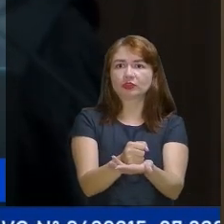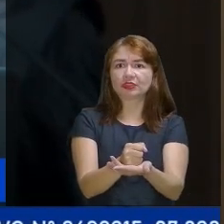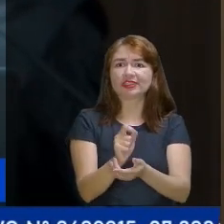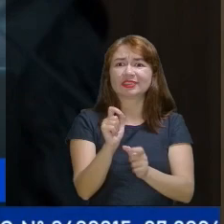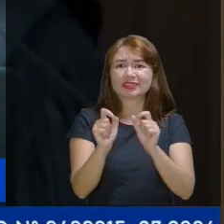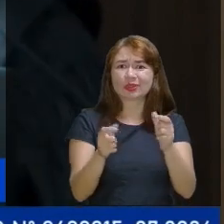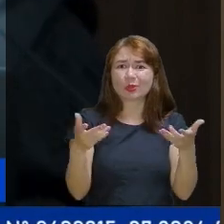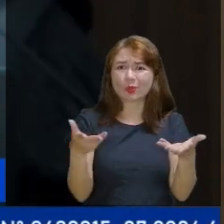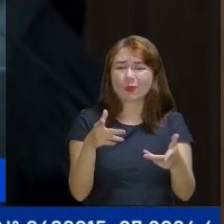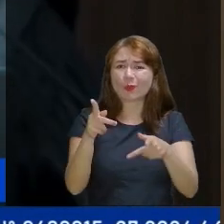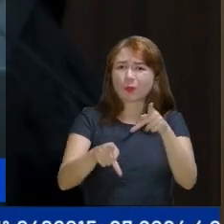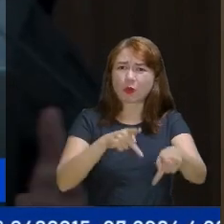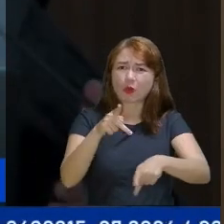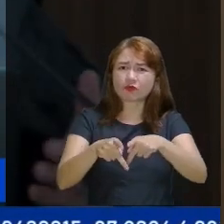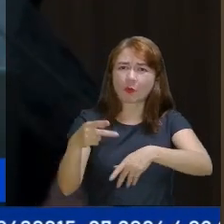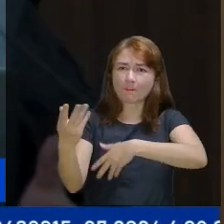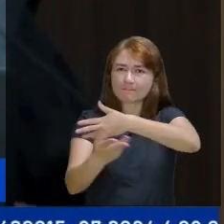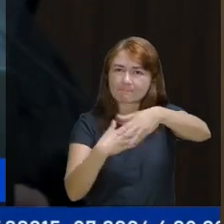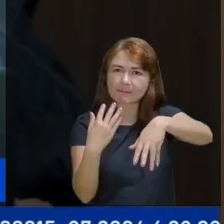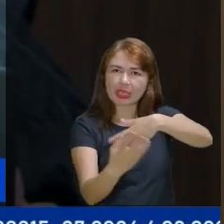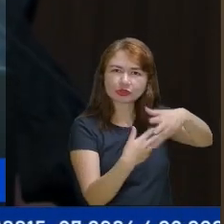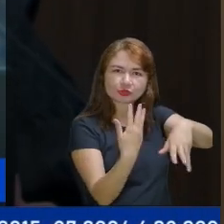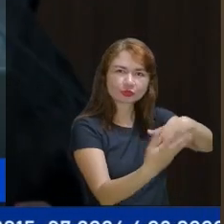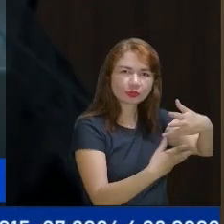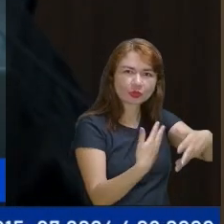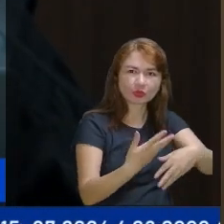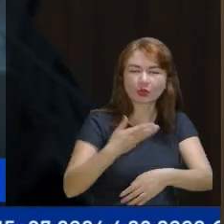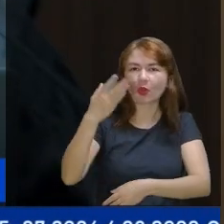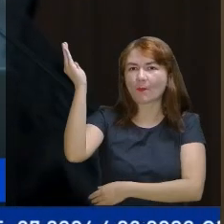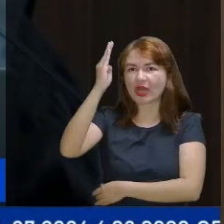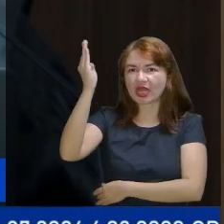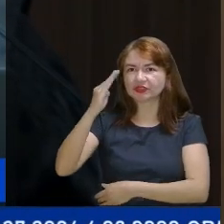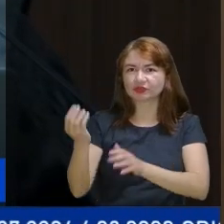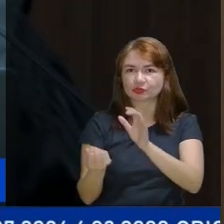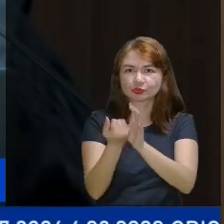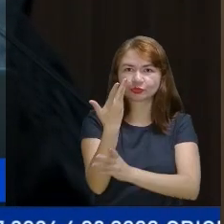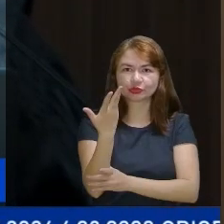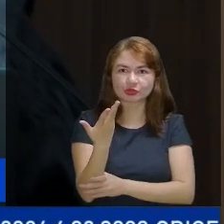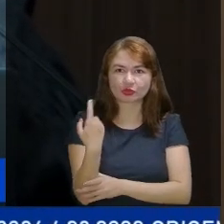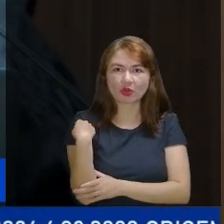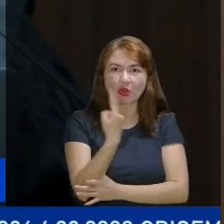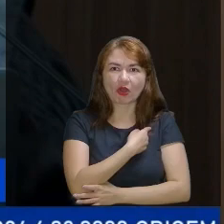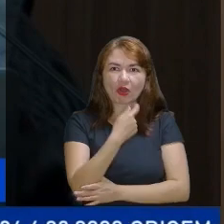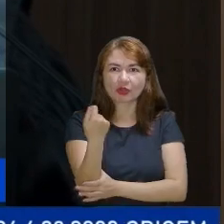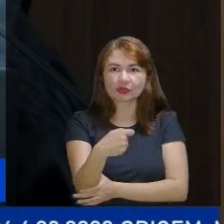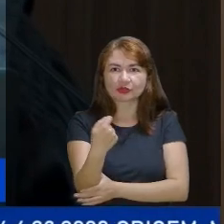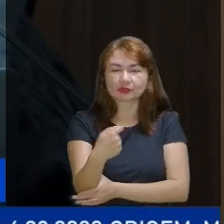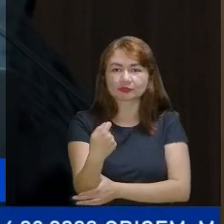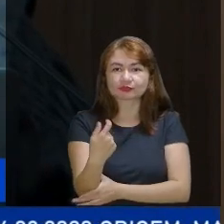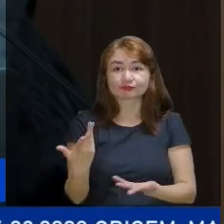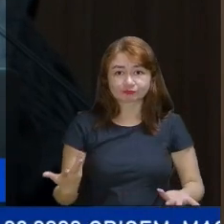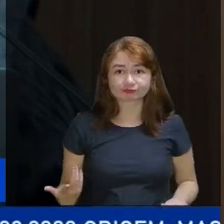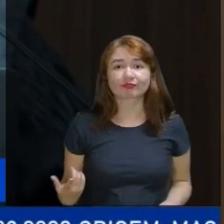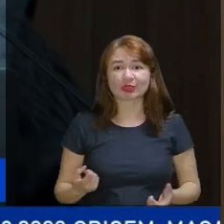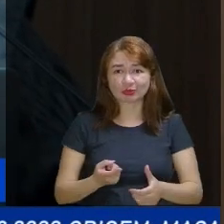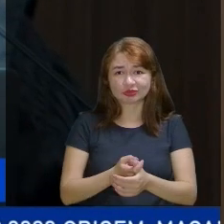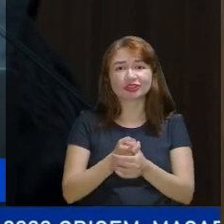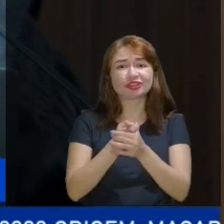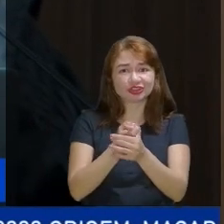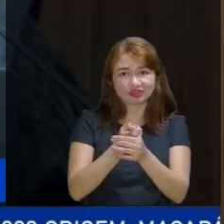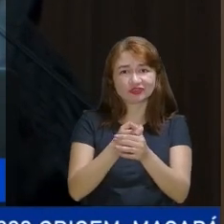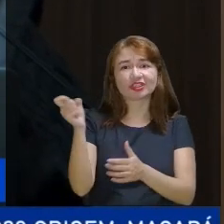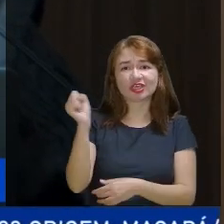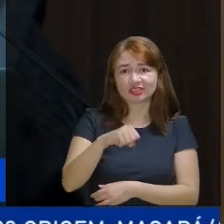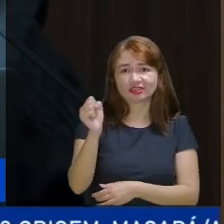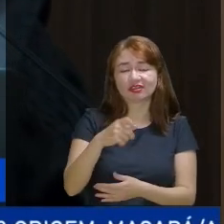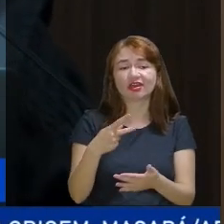que hoje miscigenou e formou esta grande nação, nós devemos uma dívida realmente muito grande. Olha o